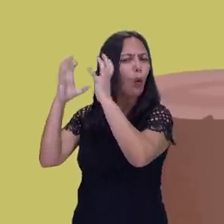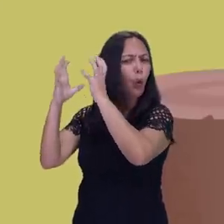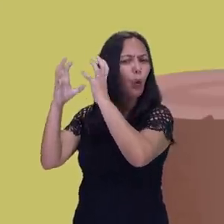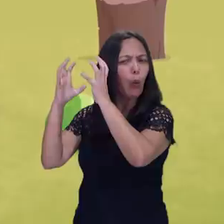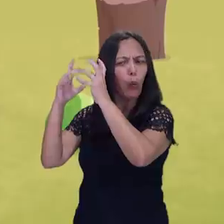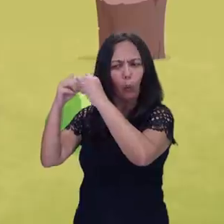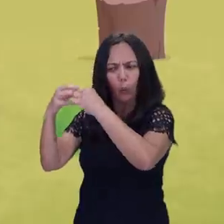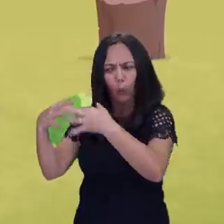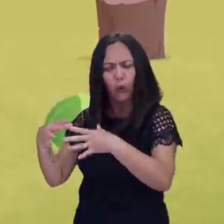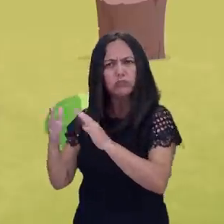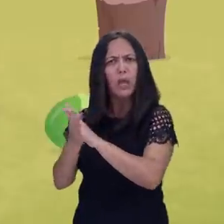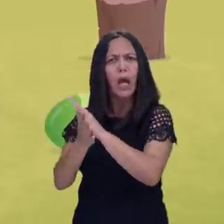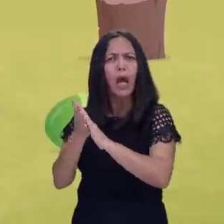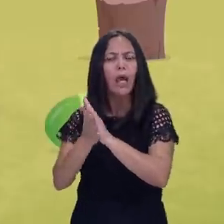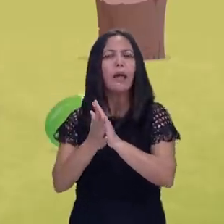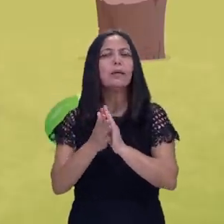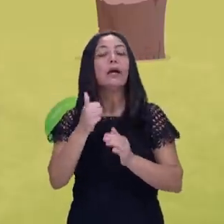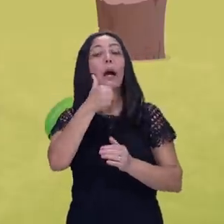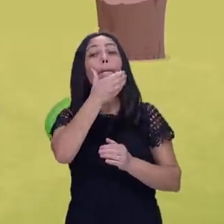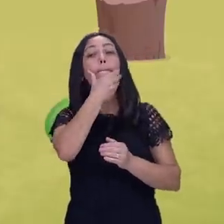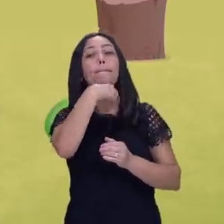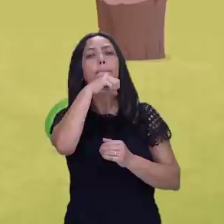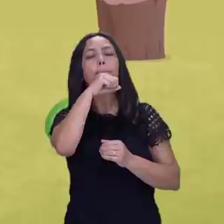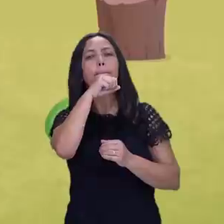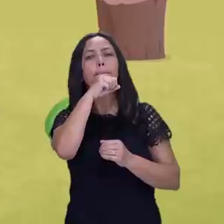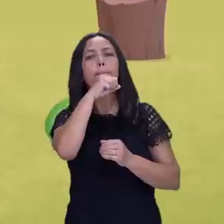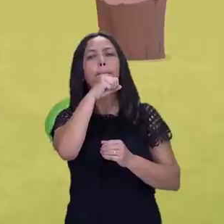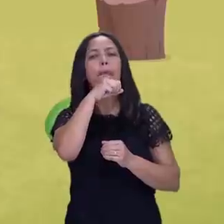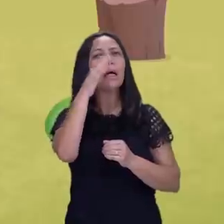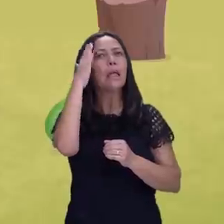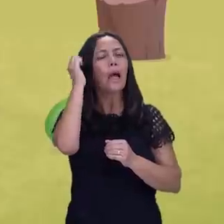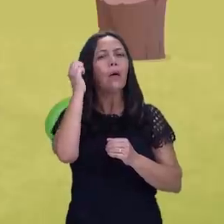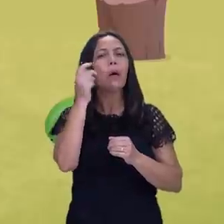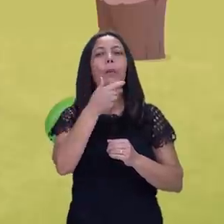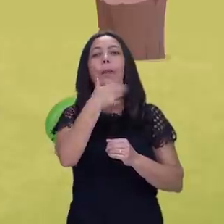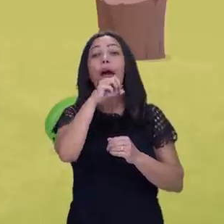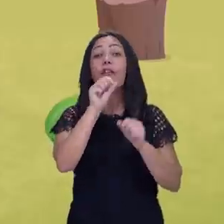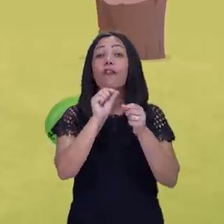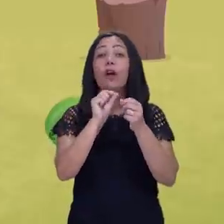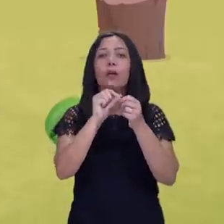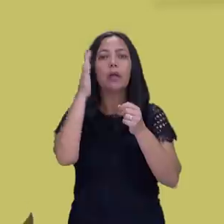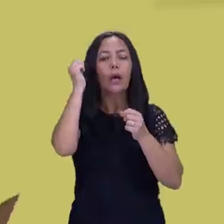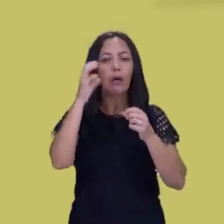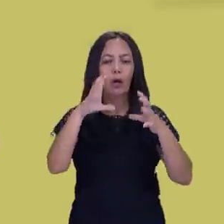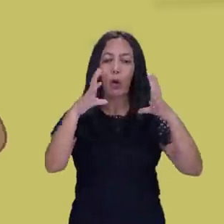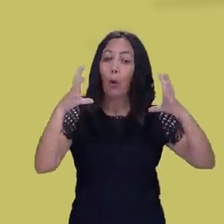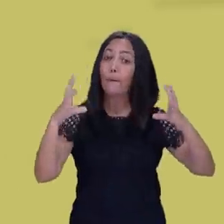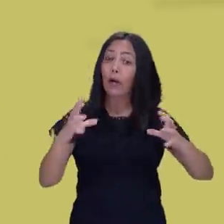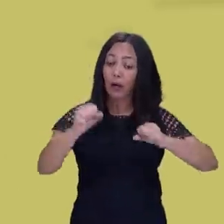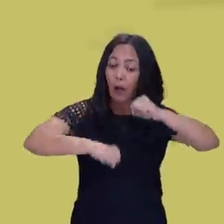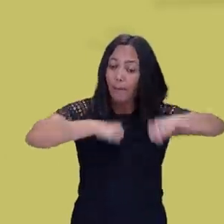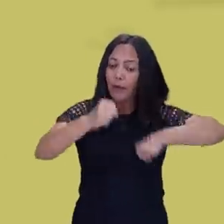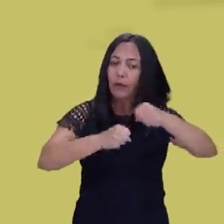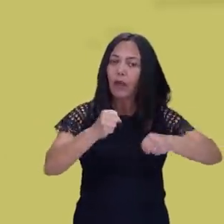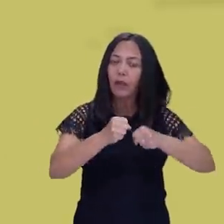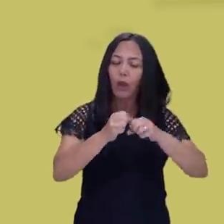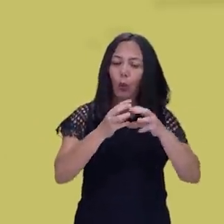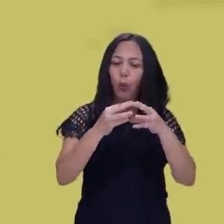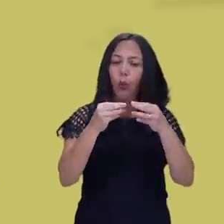Nada. Sabe o que o papai costuma fazer pra saber se o pneu da bicicleta tá furado?